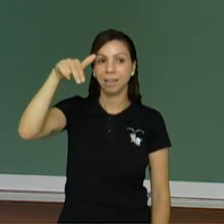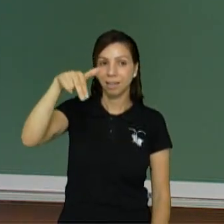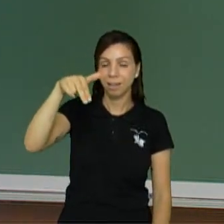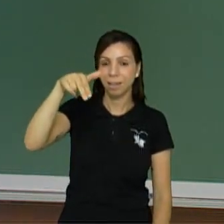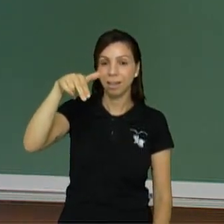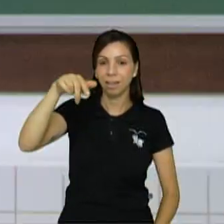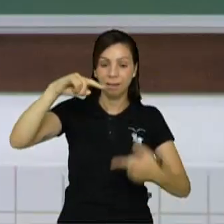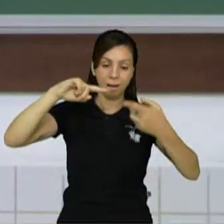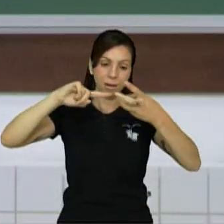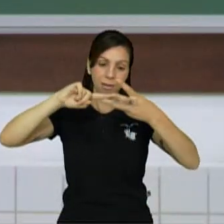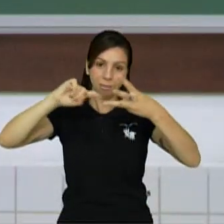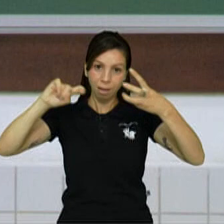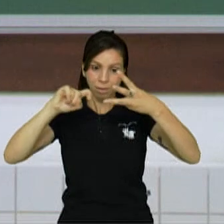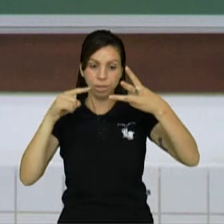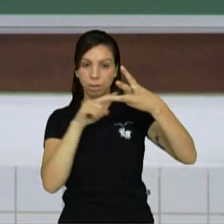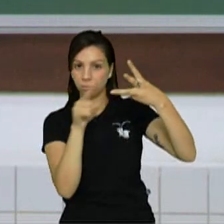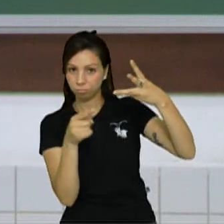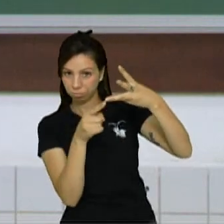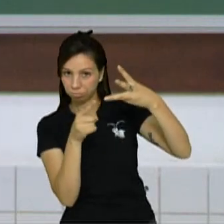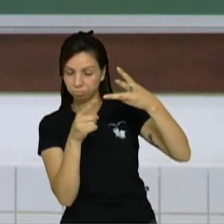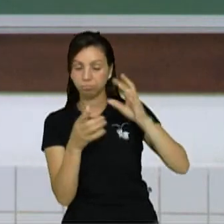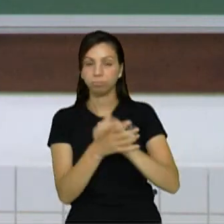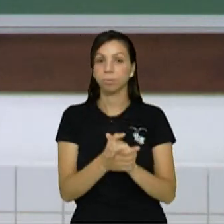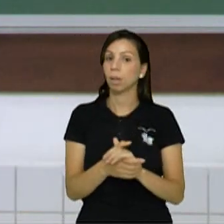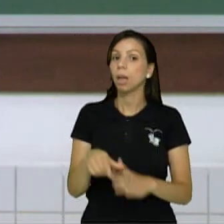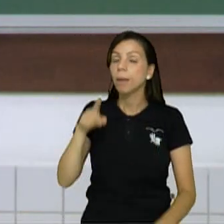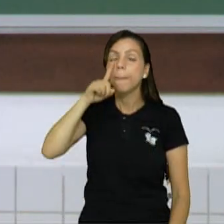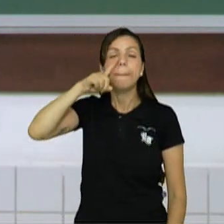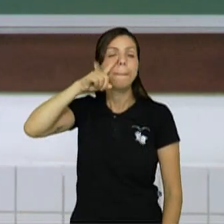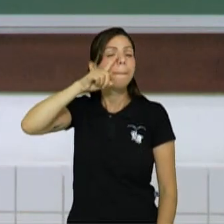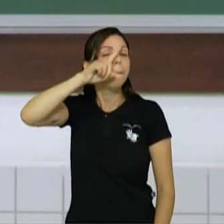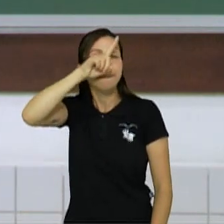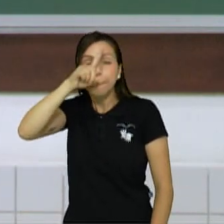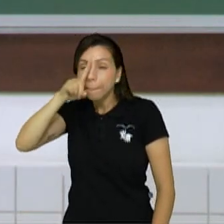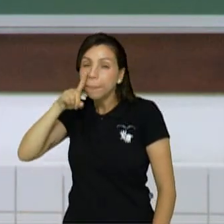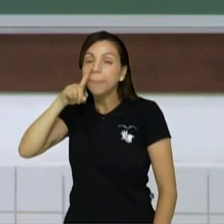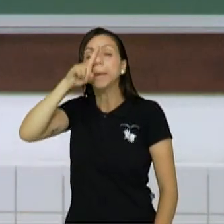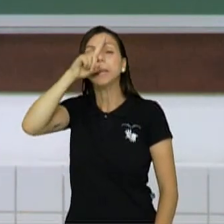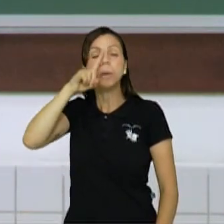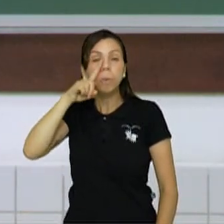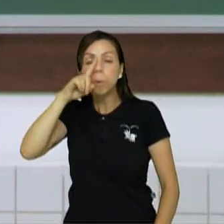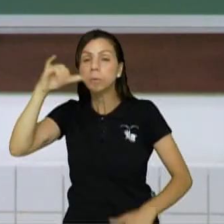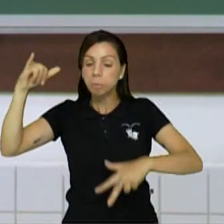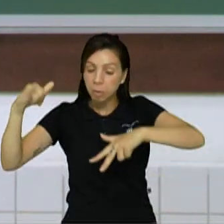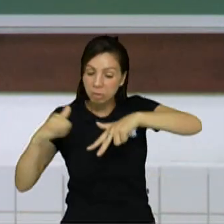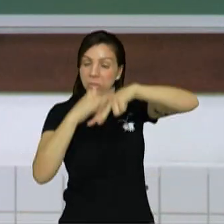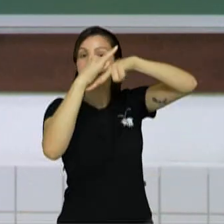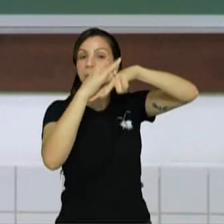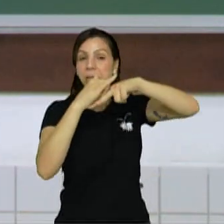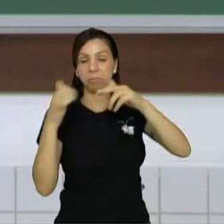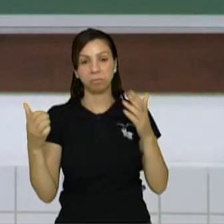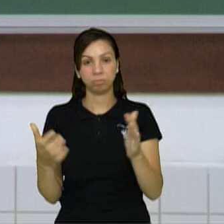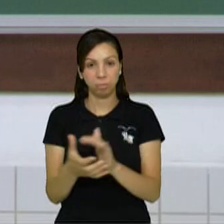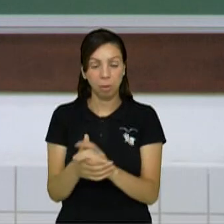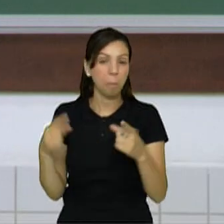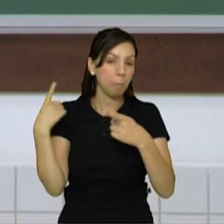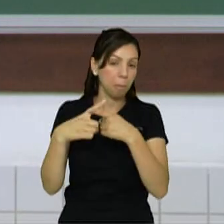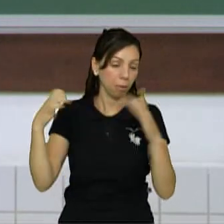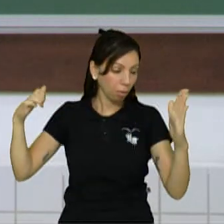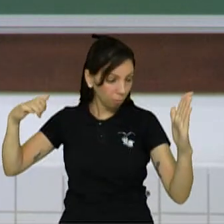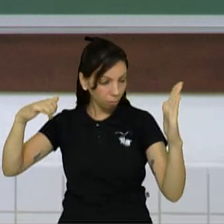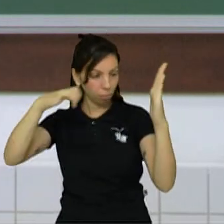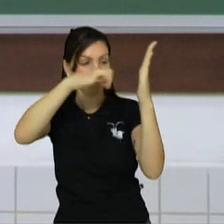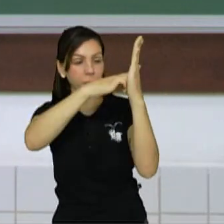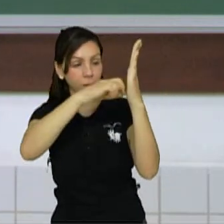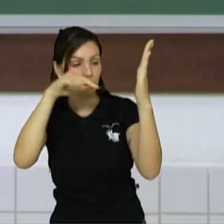inelástica. Essa colisão, pessoal, que oferece mais risco durante o acidente de trânsito. Por quê? É uma colisão onde você